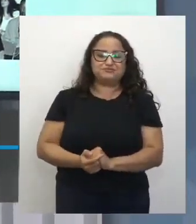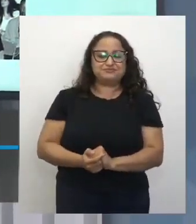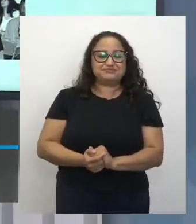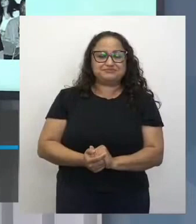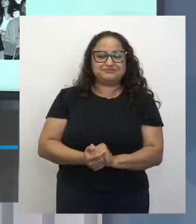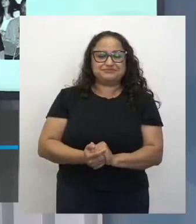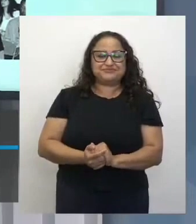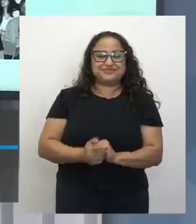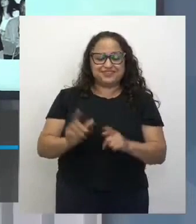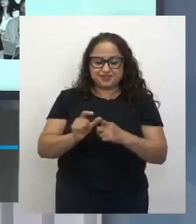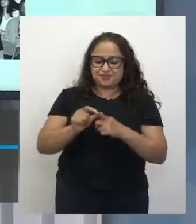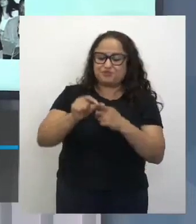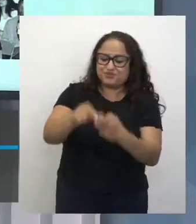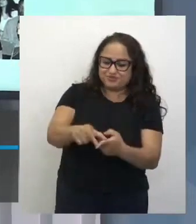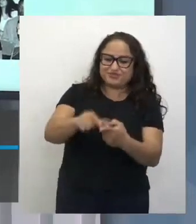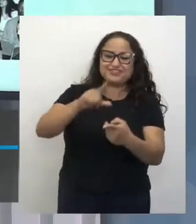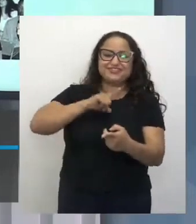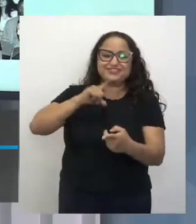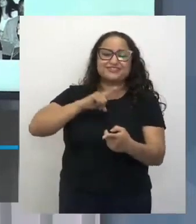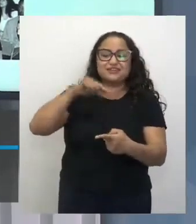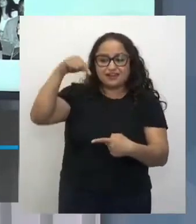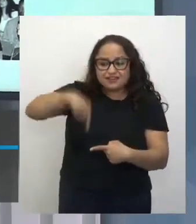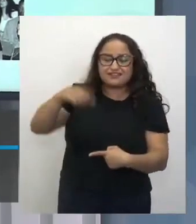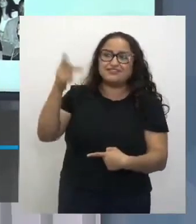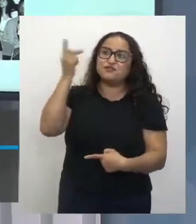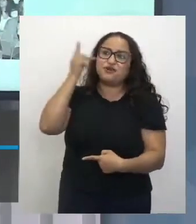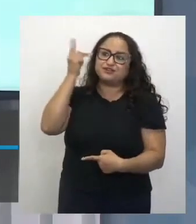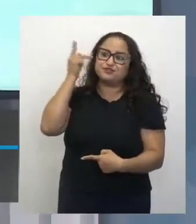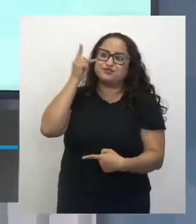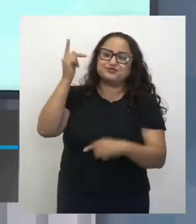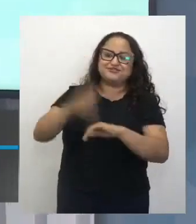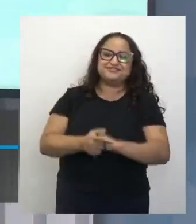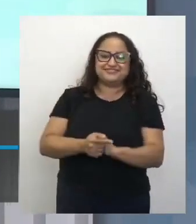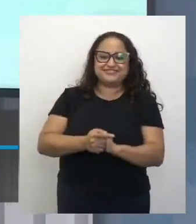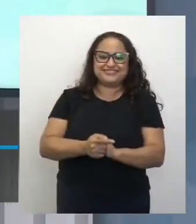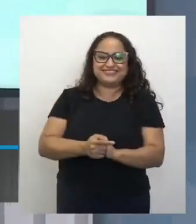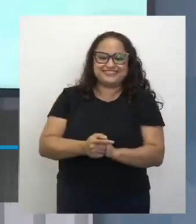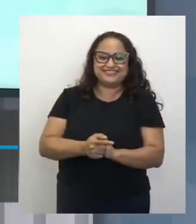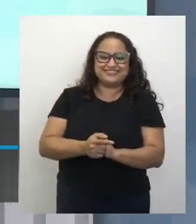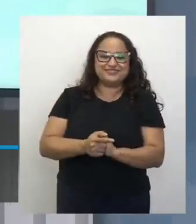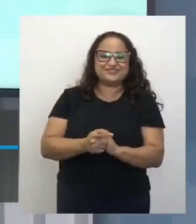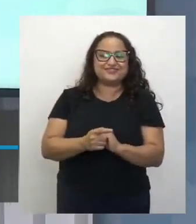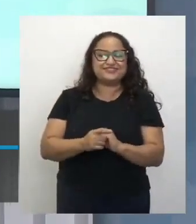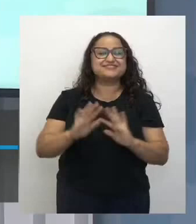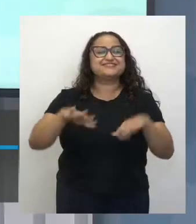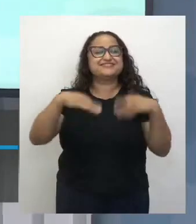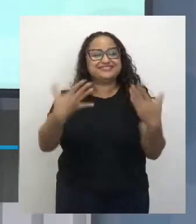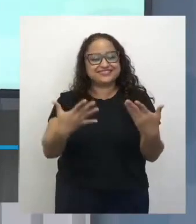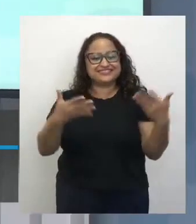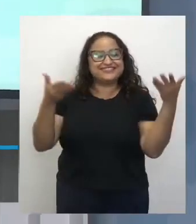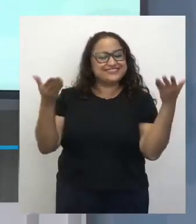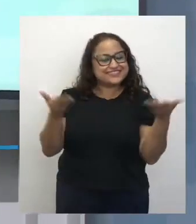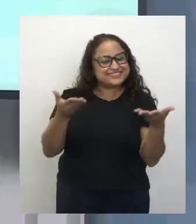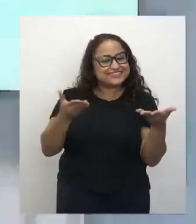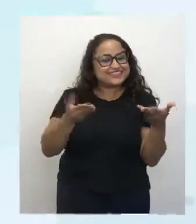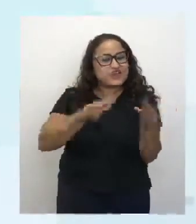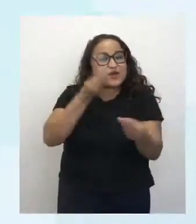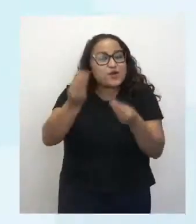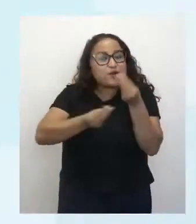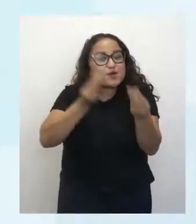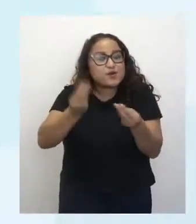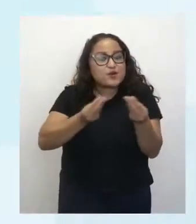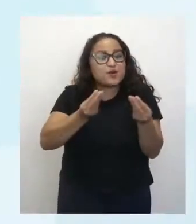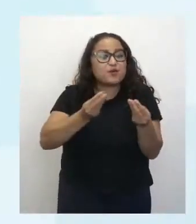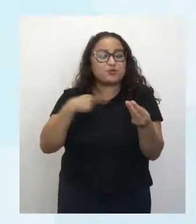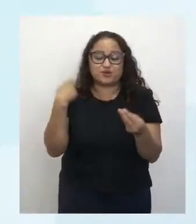nas periferias aqui do estado de São Paulo, aqui da capital, né? Tá? Nos bairros da periferia. Então, vamos lá. Como que a gente pode